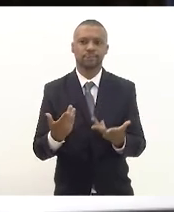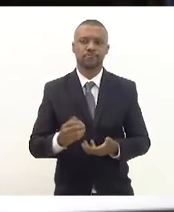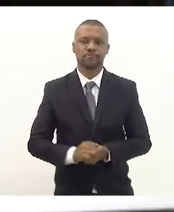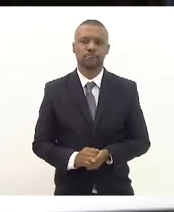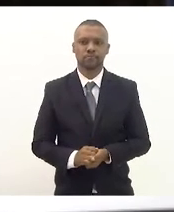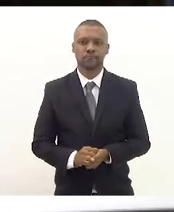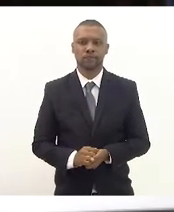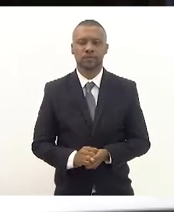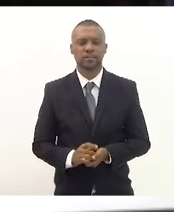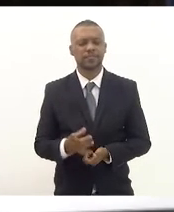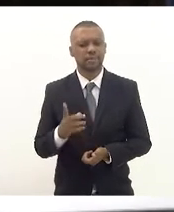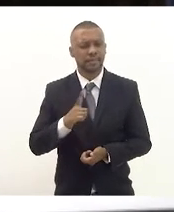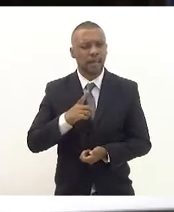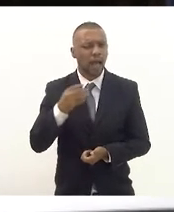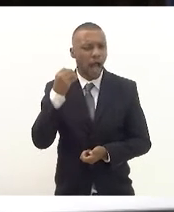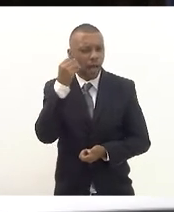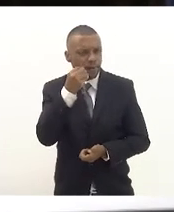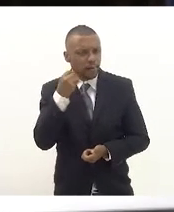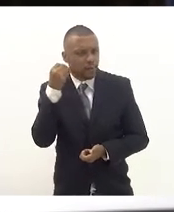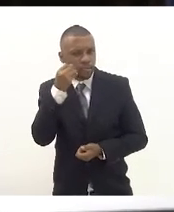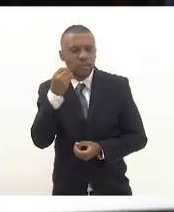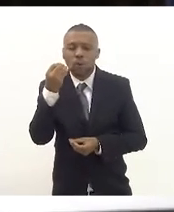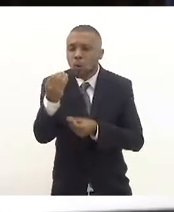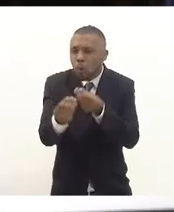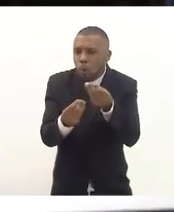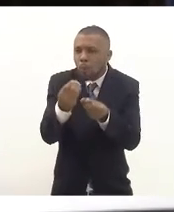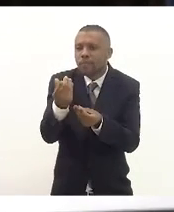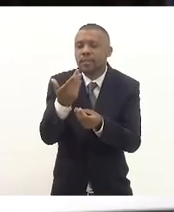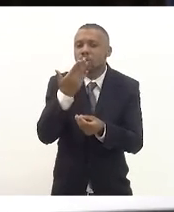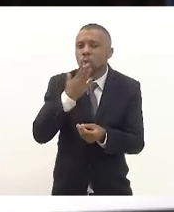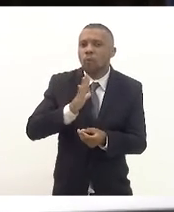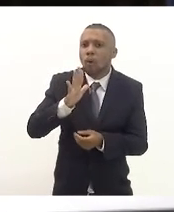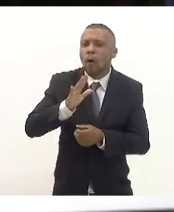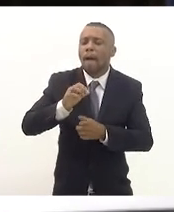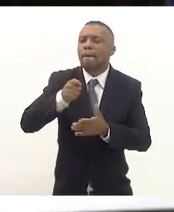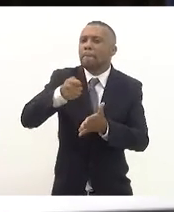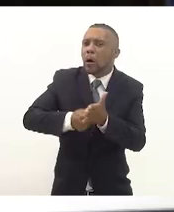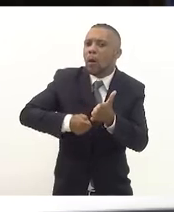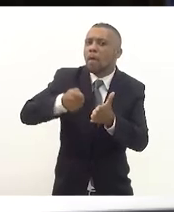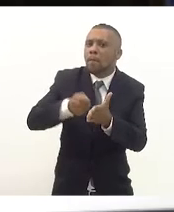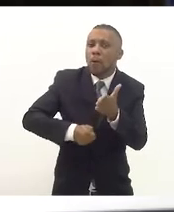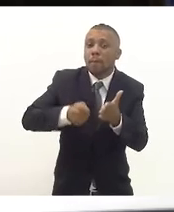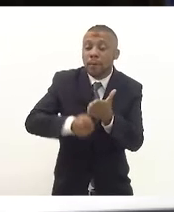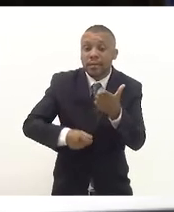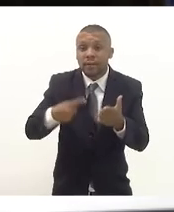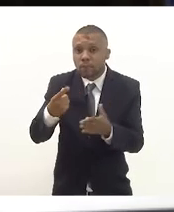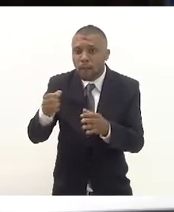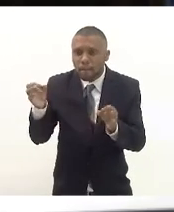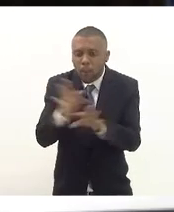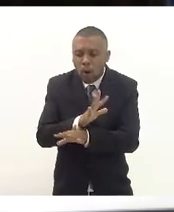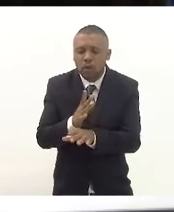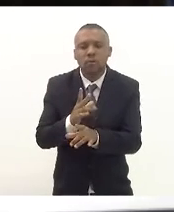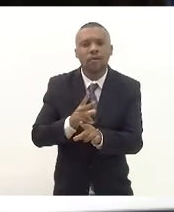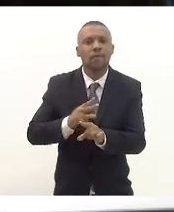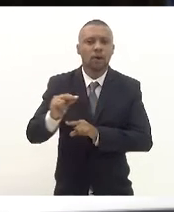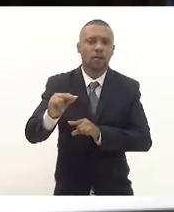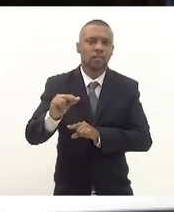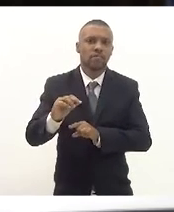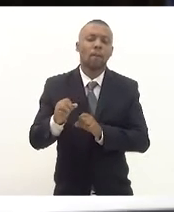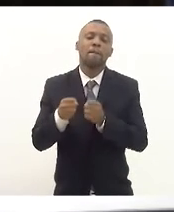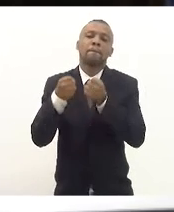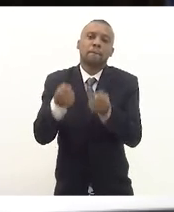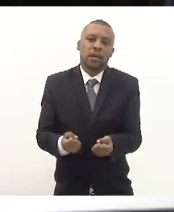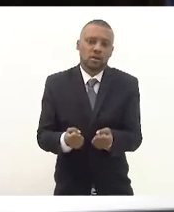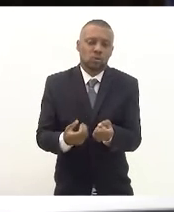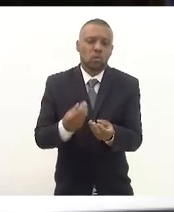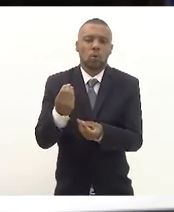e diz experimentado ali o processo de luta e depois de eleito aí ver-o-peso EA carga do